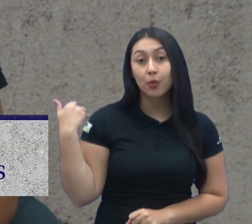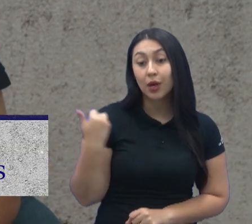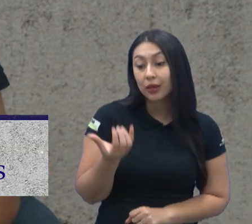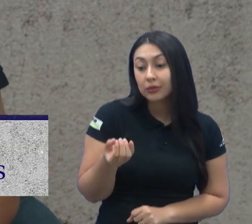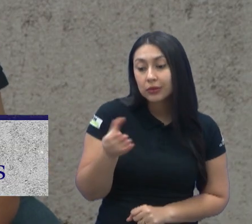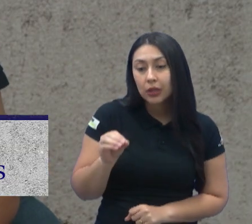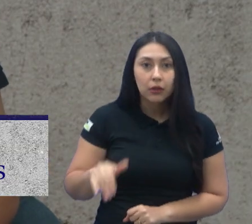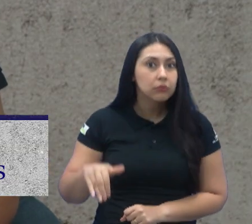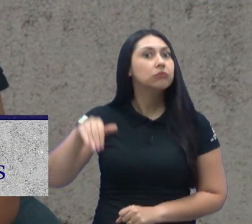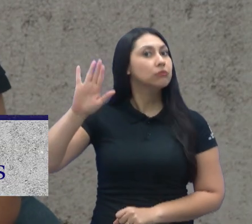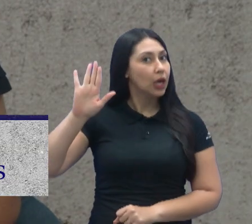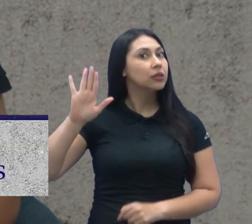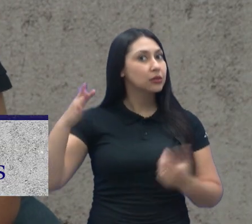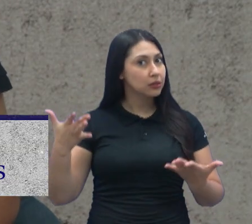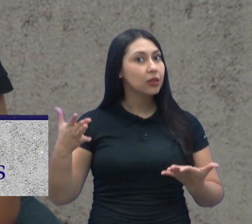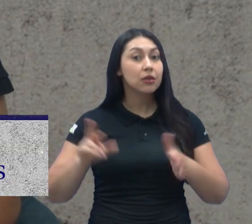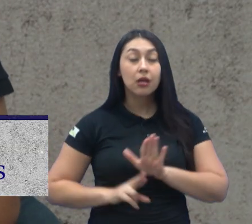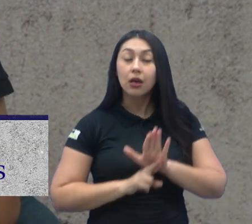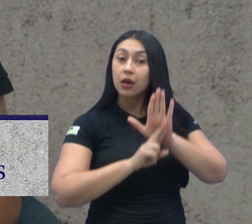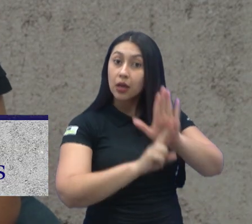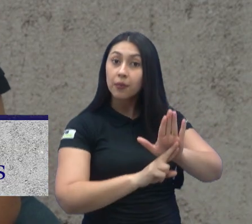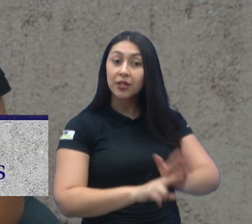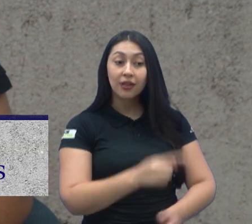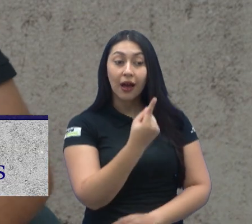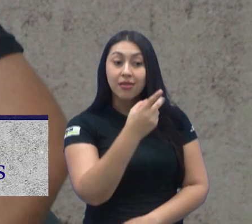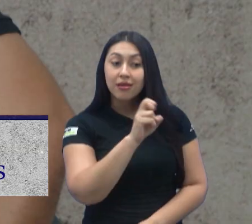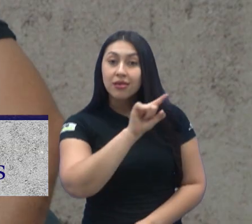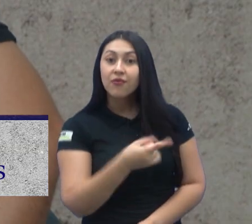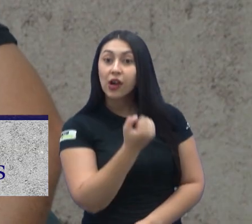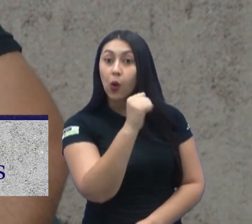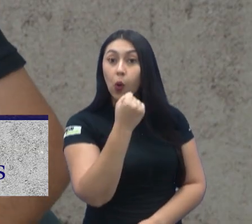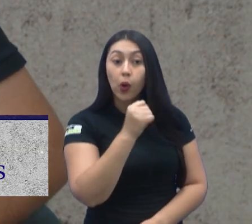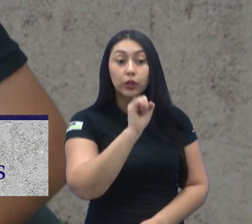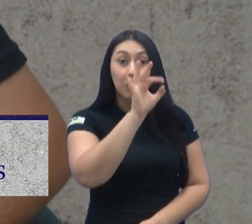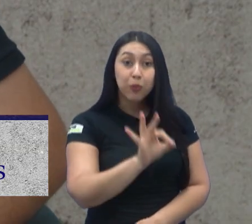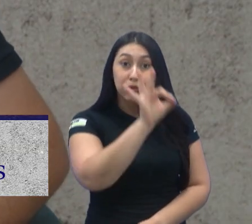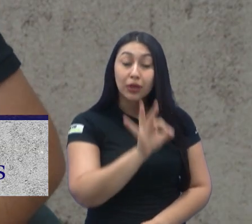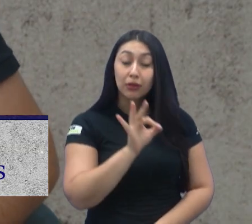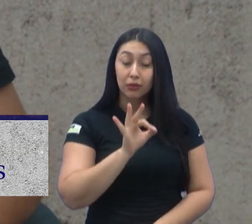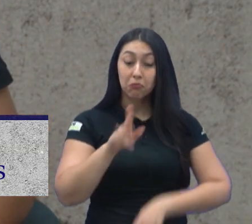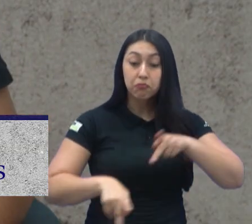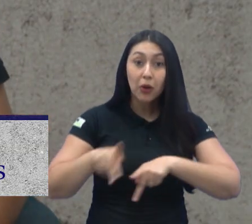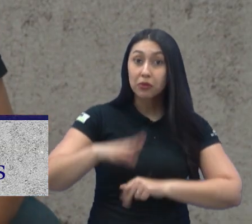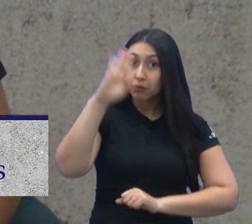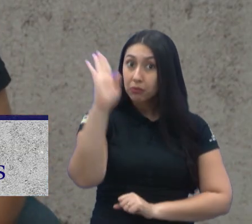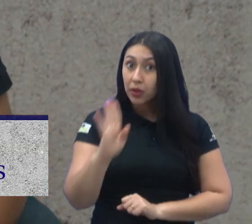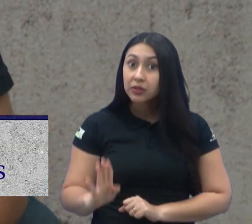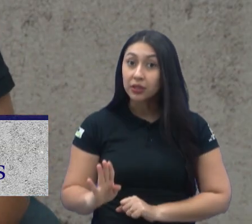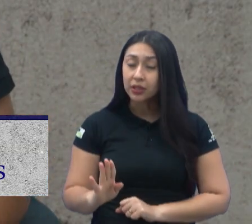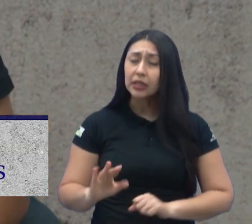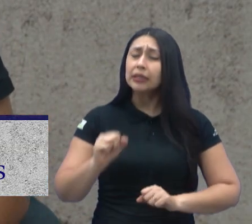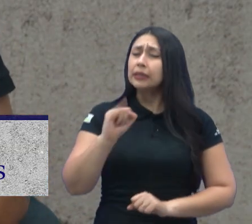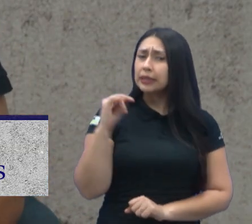ou mais, né, o que corresponde a 15,8% da população total. né? Se considerarmos